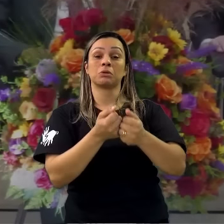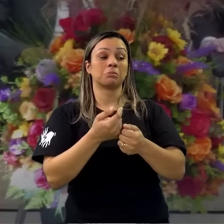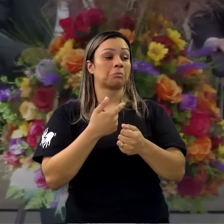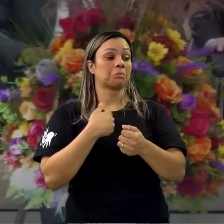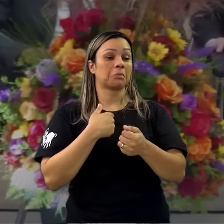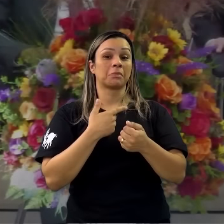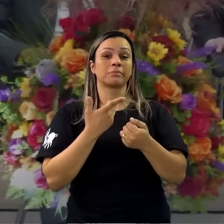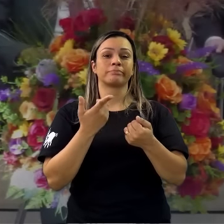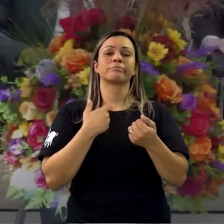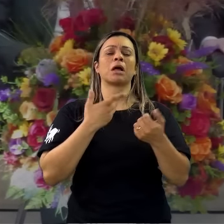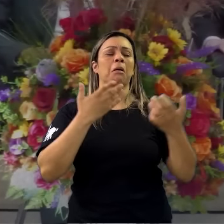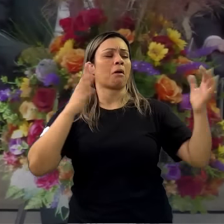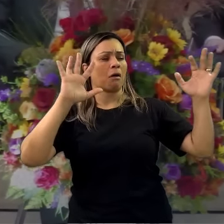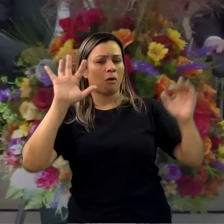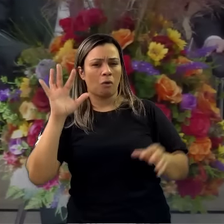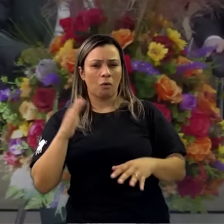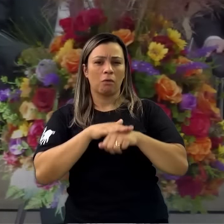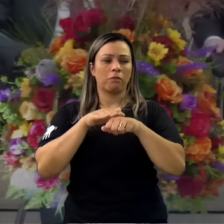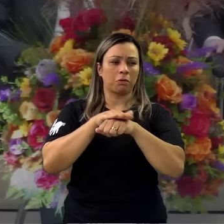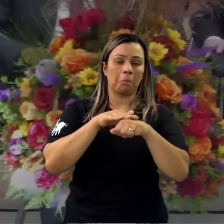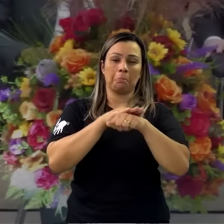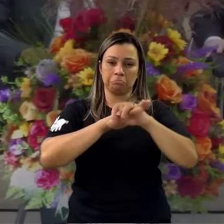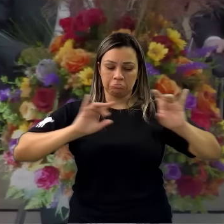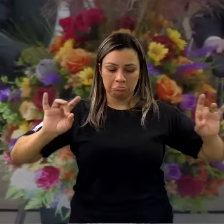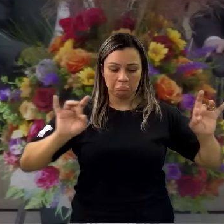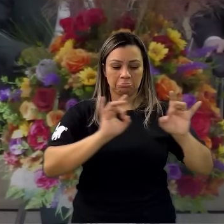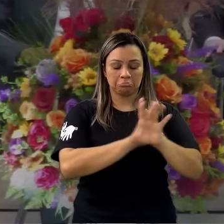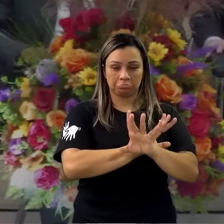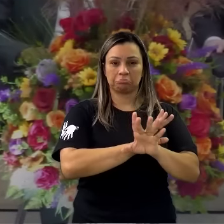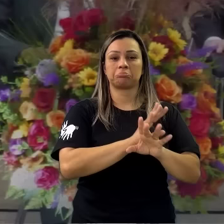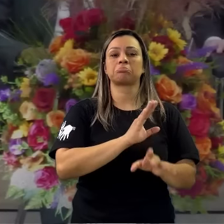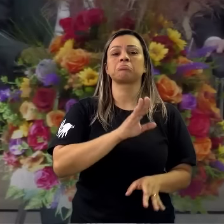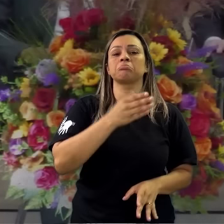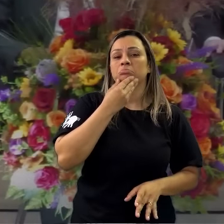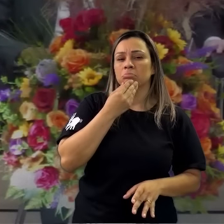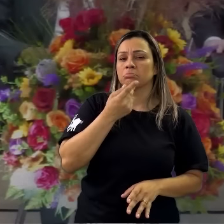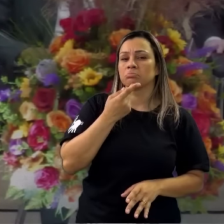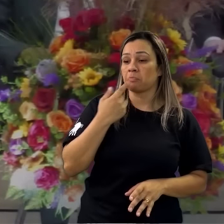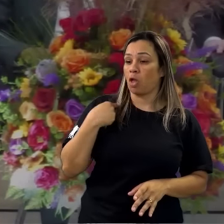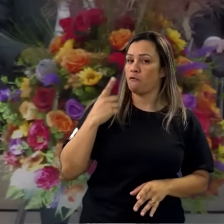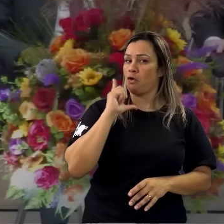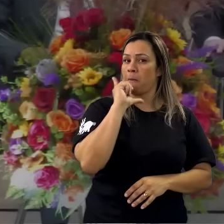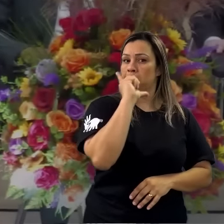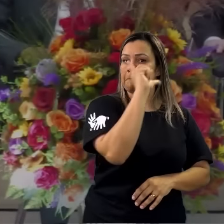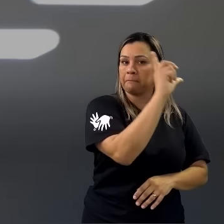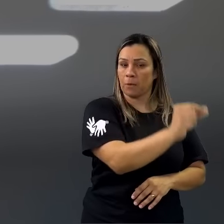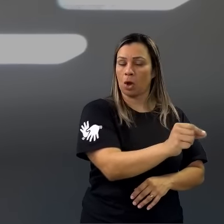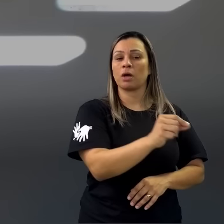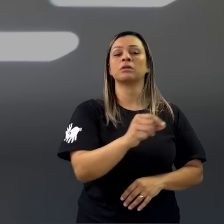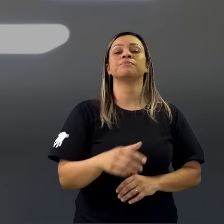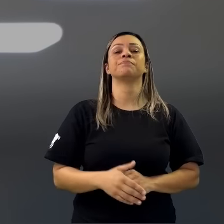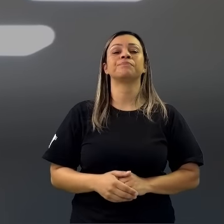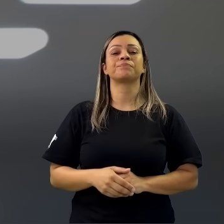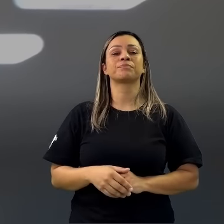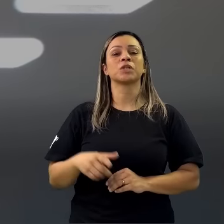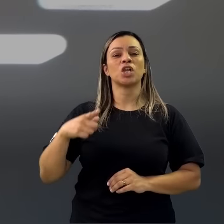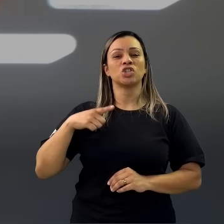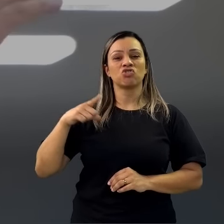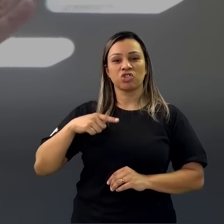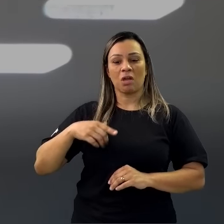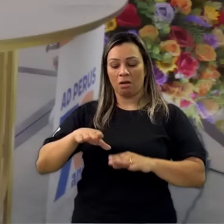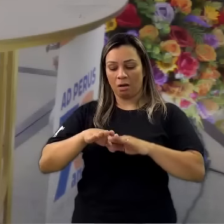tudo que tinha que fazer os irmãos disse eu preciso ir embora um irmão minha tia morava num tem um salão comercial minha tia morava em cima do salão uma